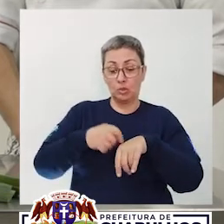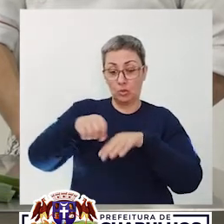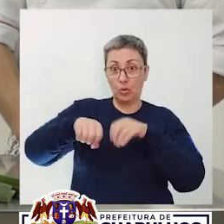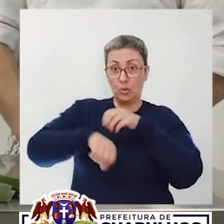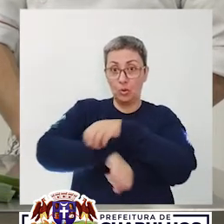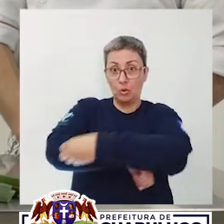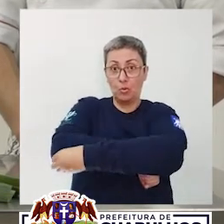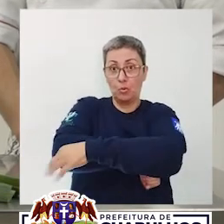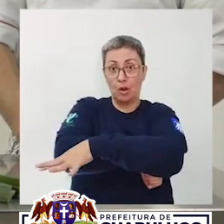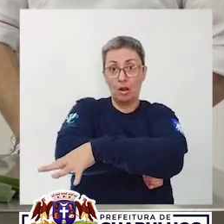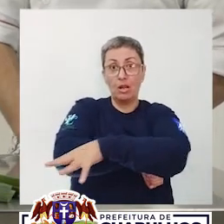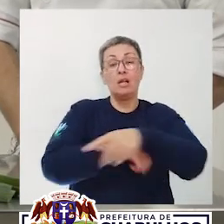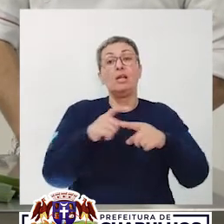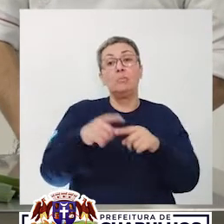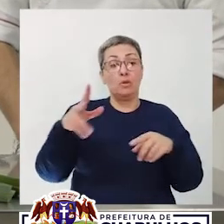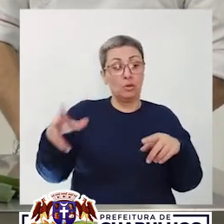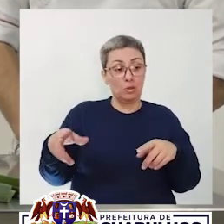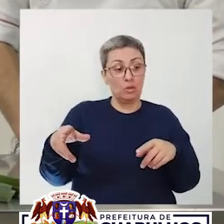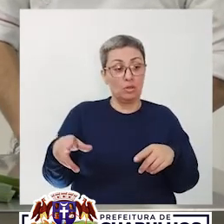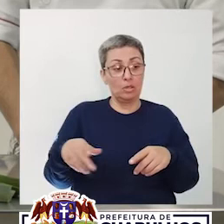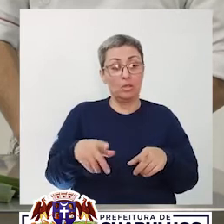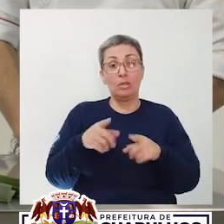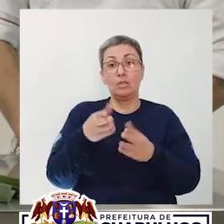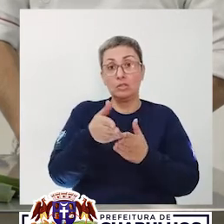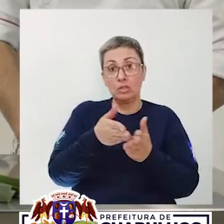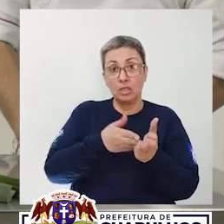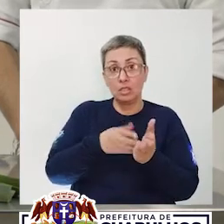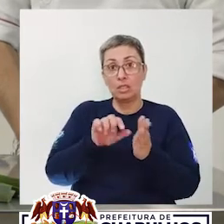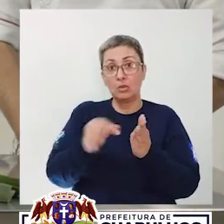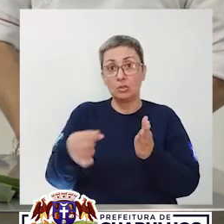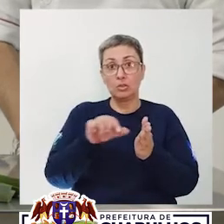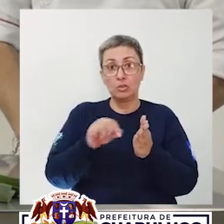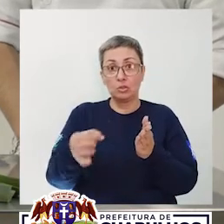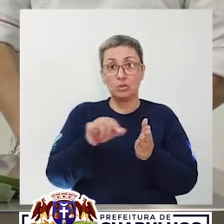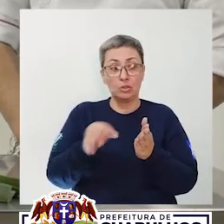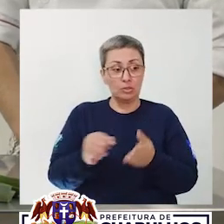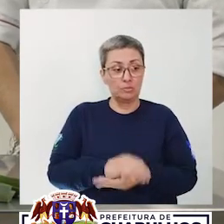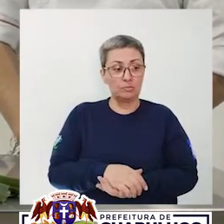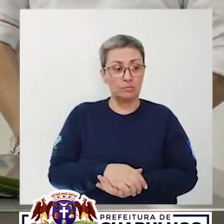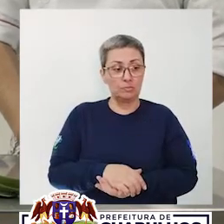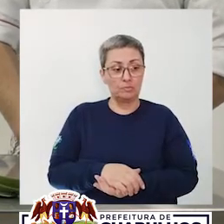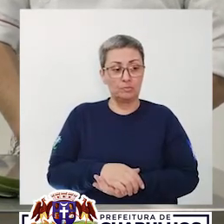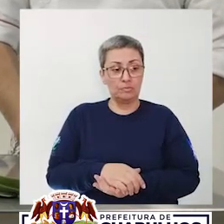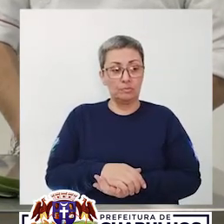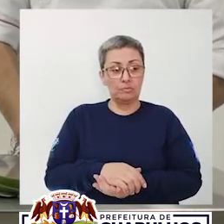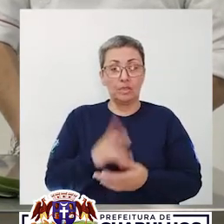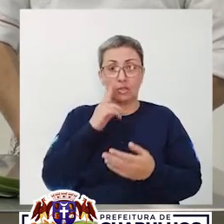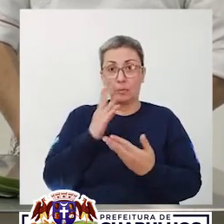é onde tem a raiz, e depois você corta aqui para desfolhar ele, desse